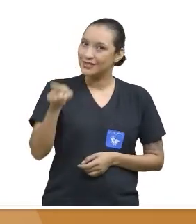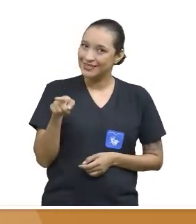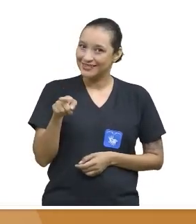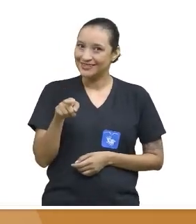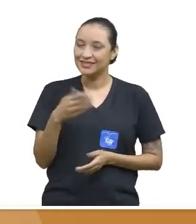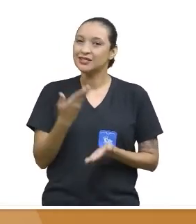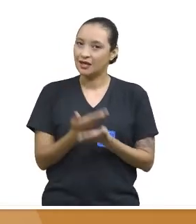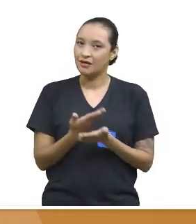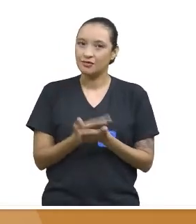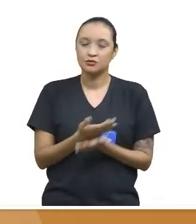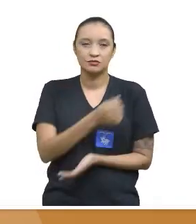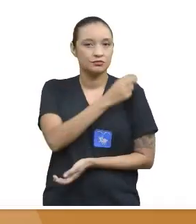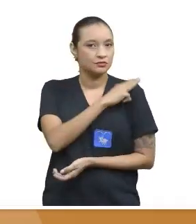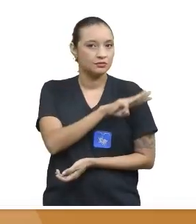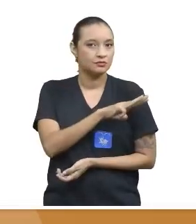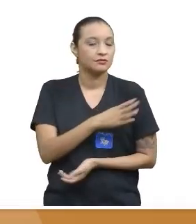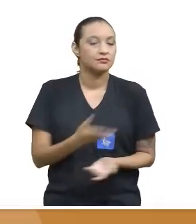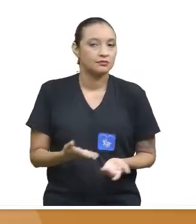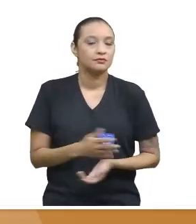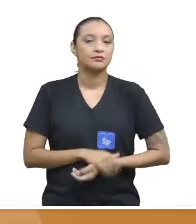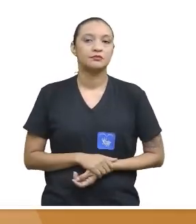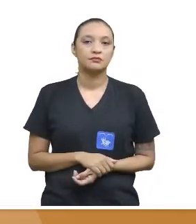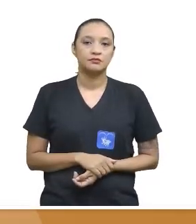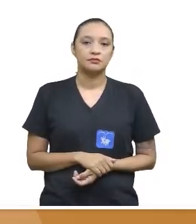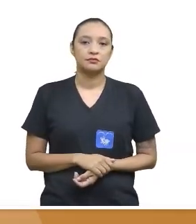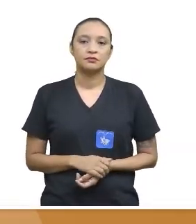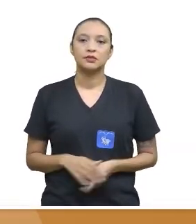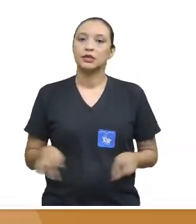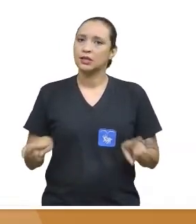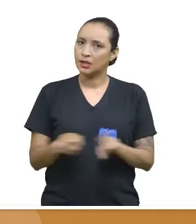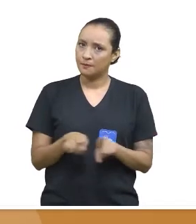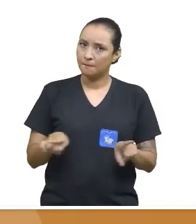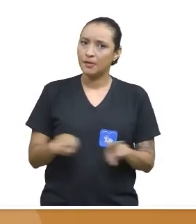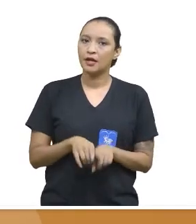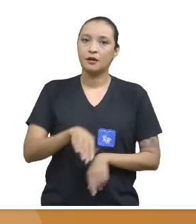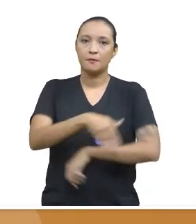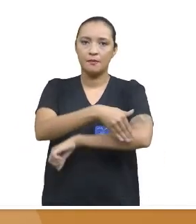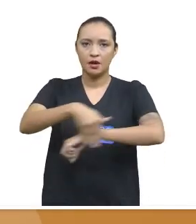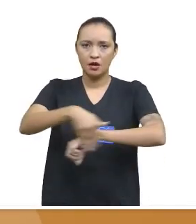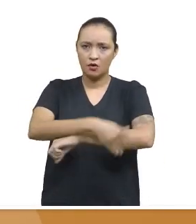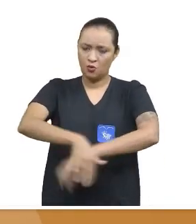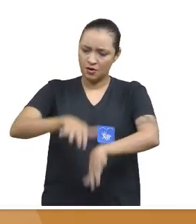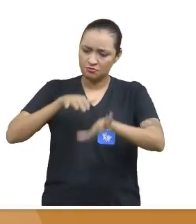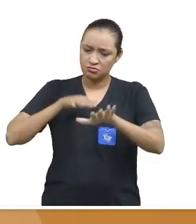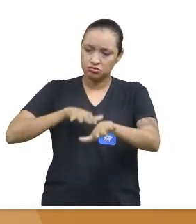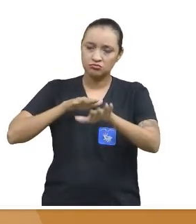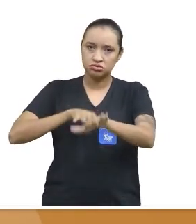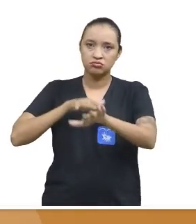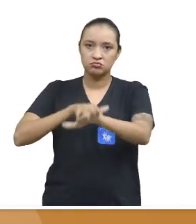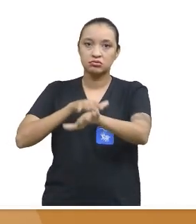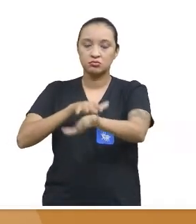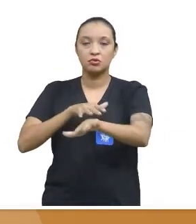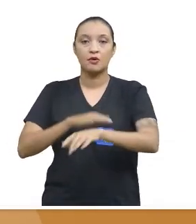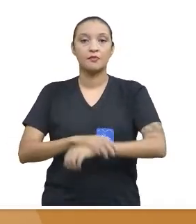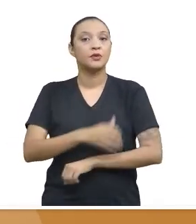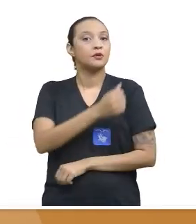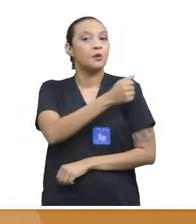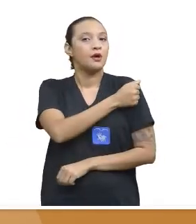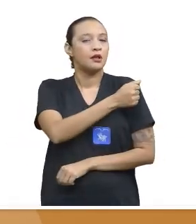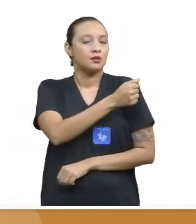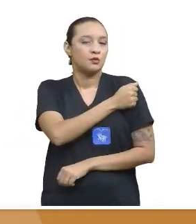Vocês. Esses estudantes também vão para a rua, mas os estudantes secundaristas têm um momento ali a partir